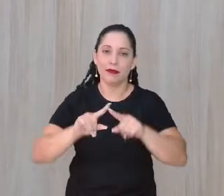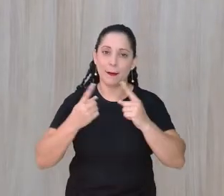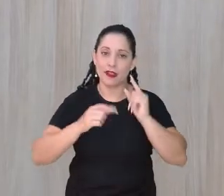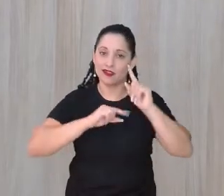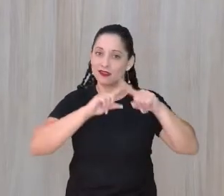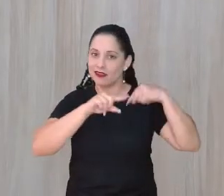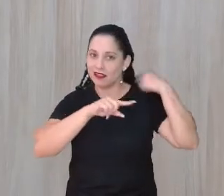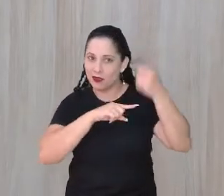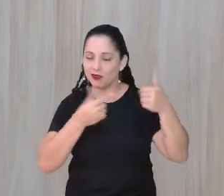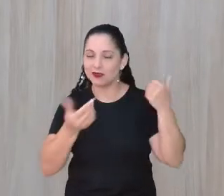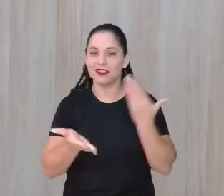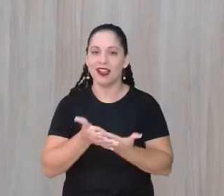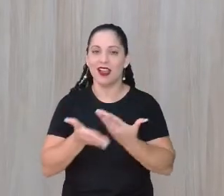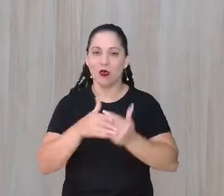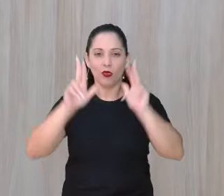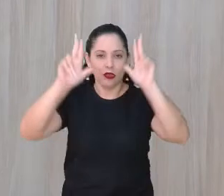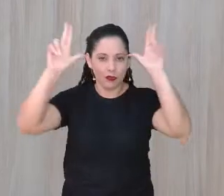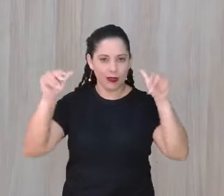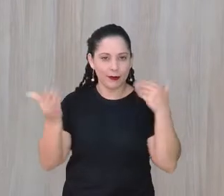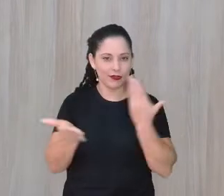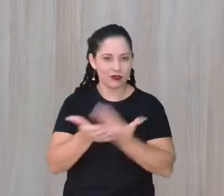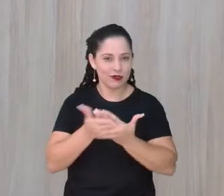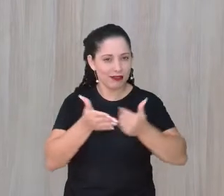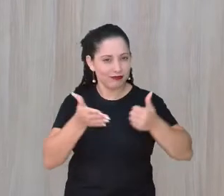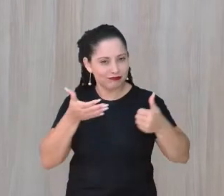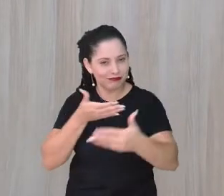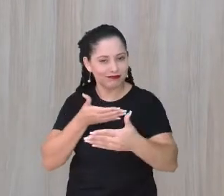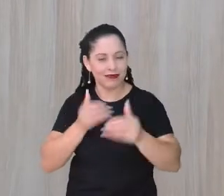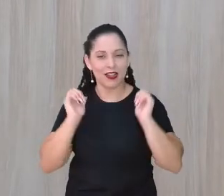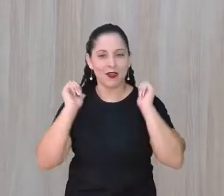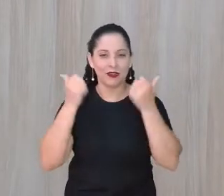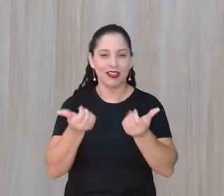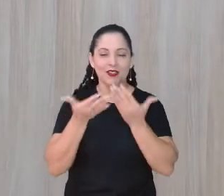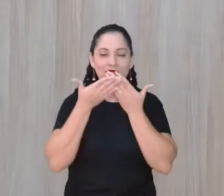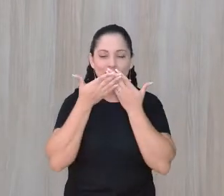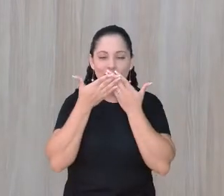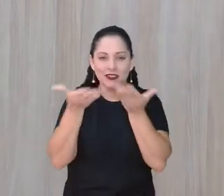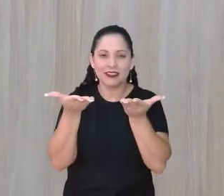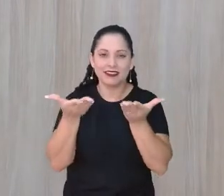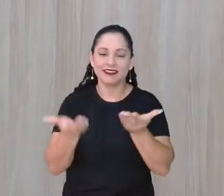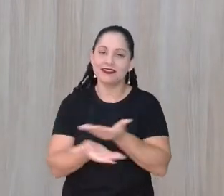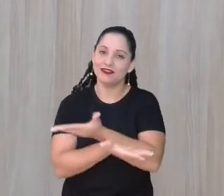continuar com esse tema na próxima aula, tá bom? Então, um beijo.